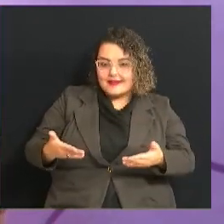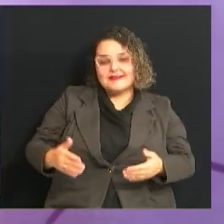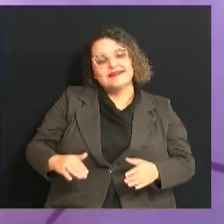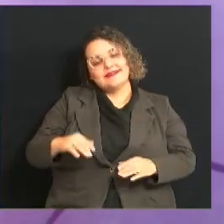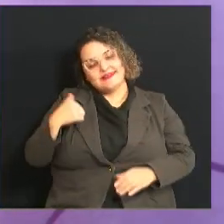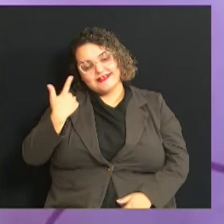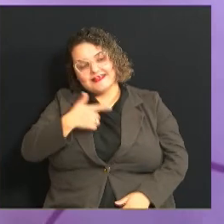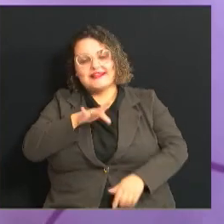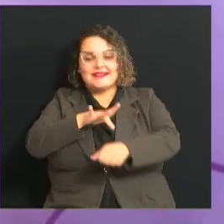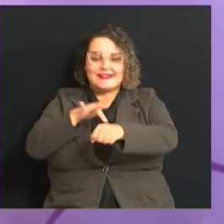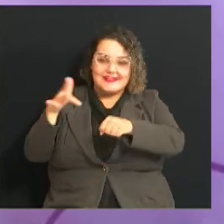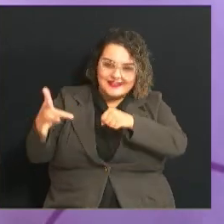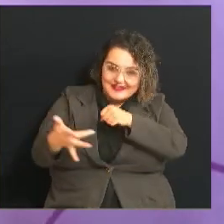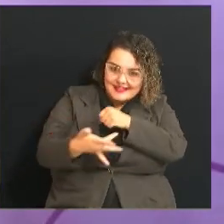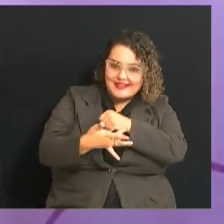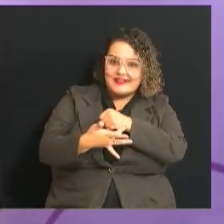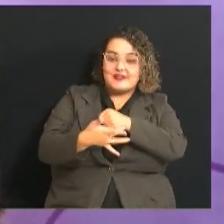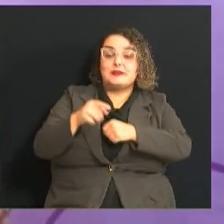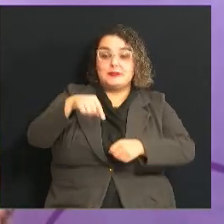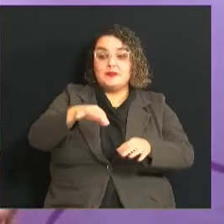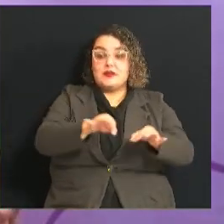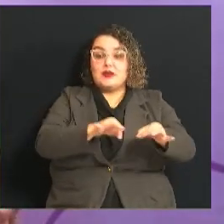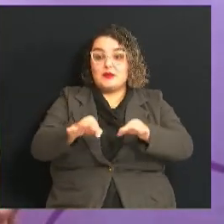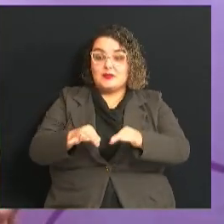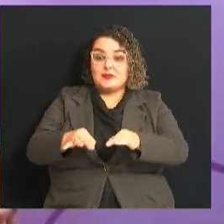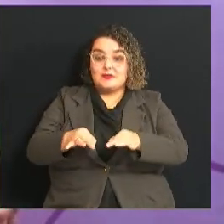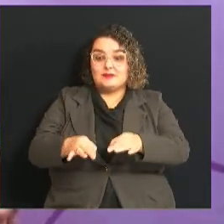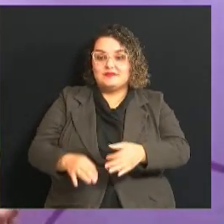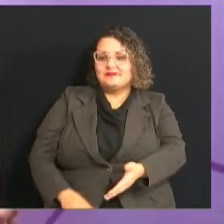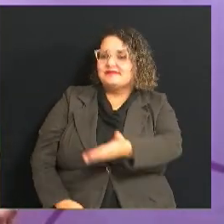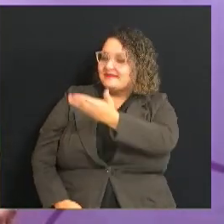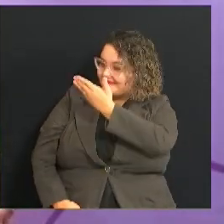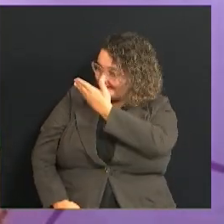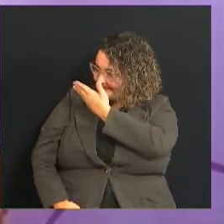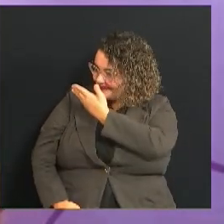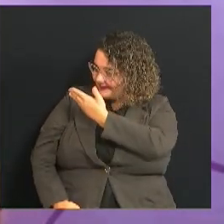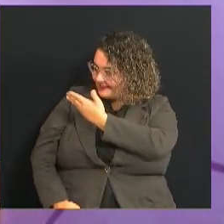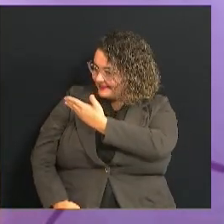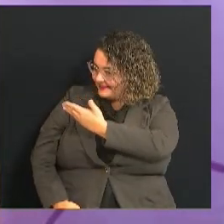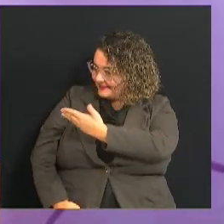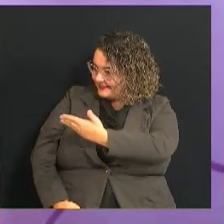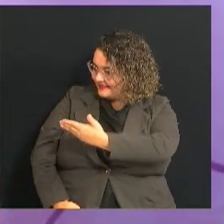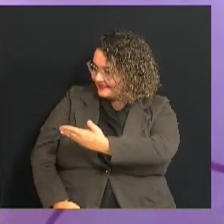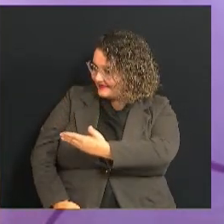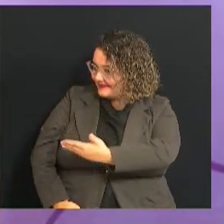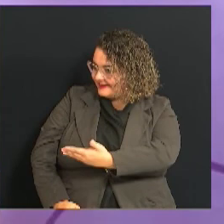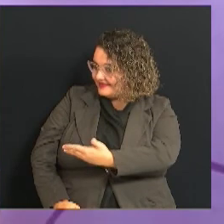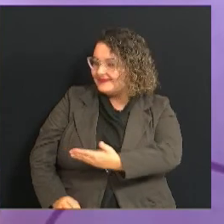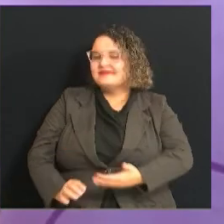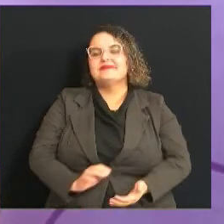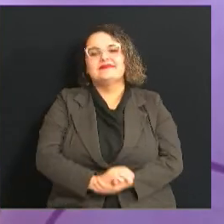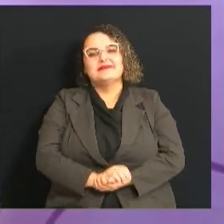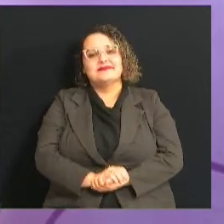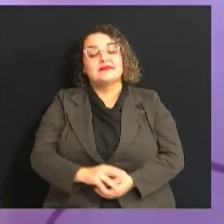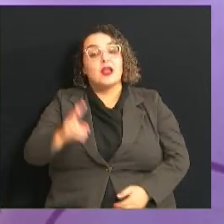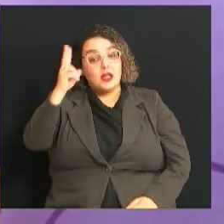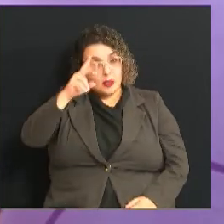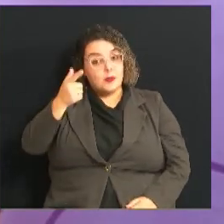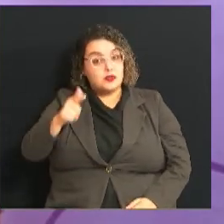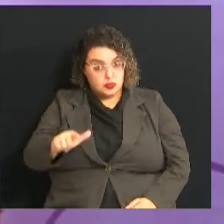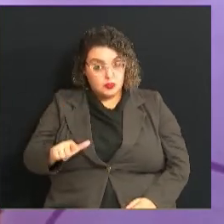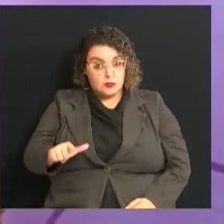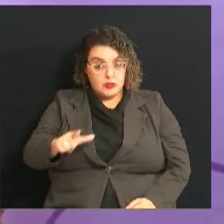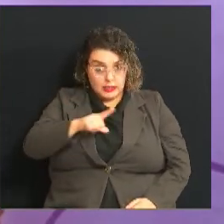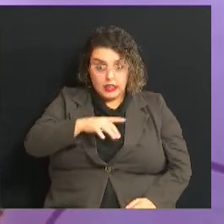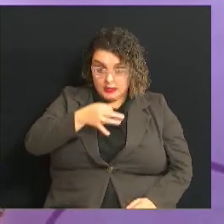redes sociais. Esse programa está disponível na íntegra no YouTube da TV Câmara Campinas. Lembrando de novo, tem alguma